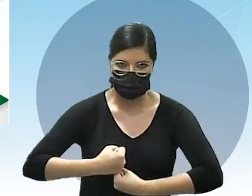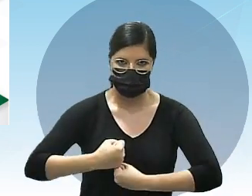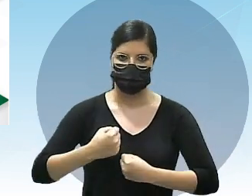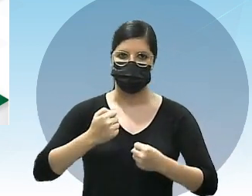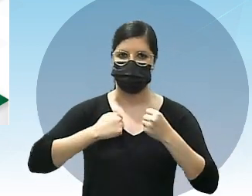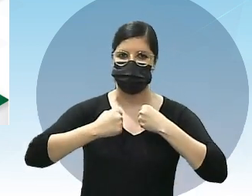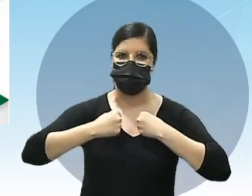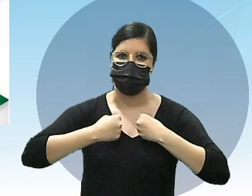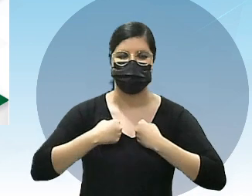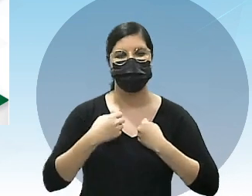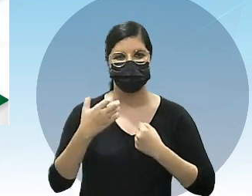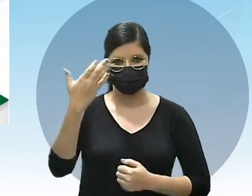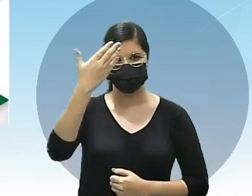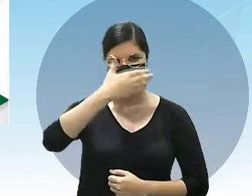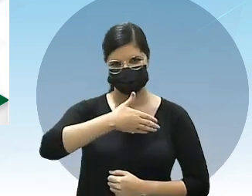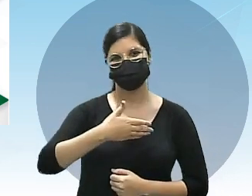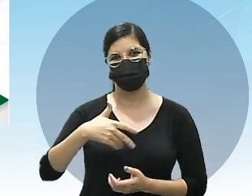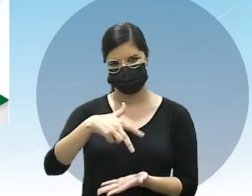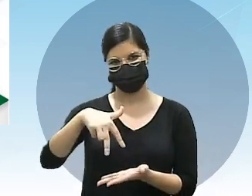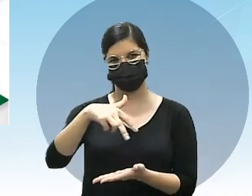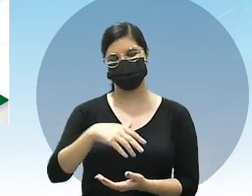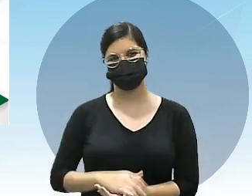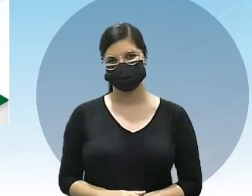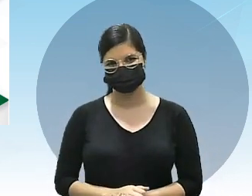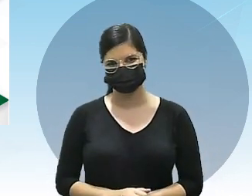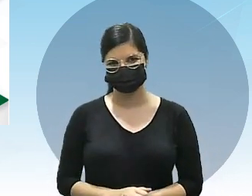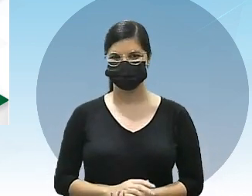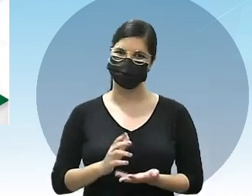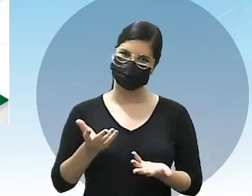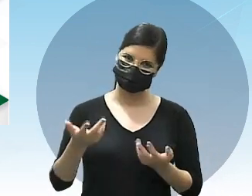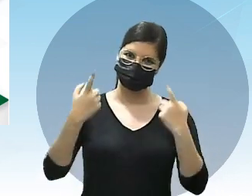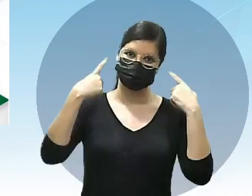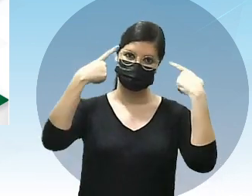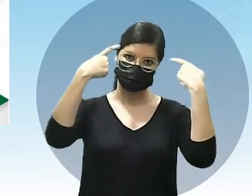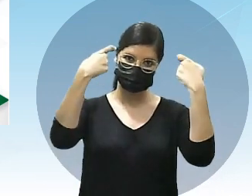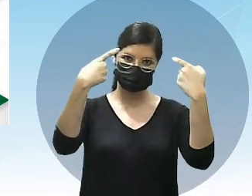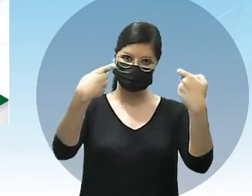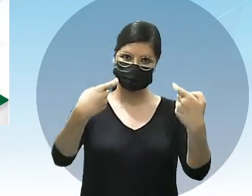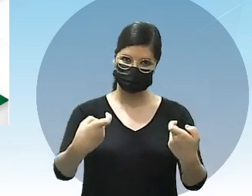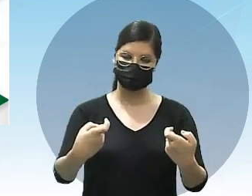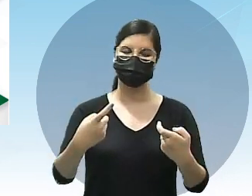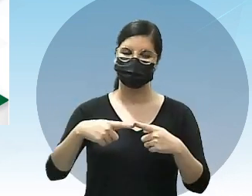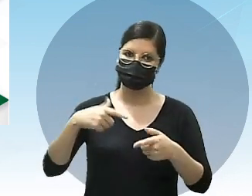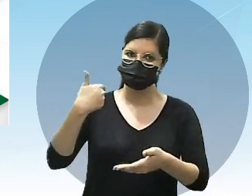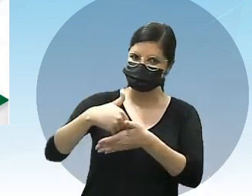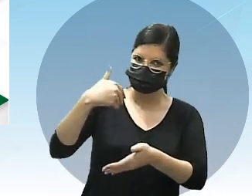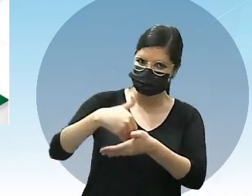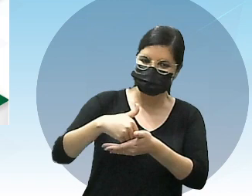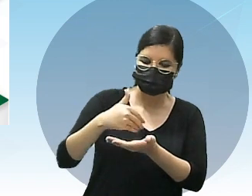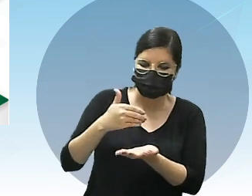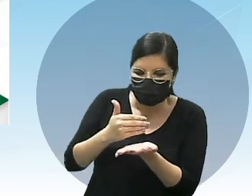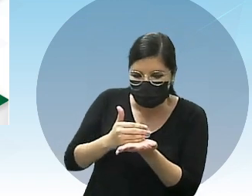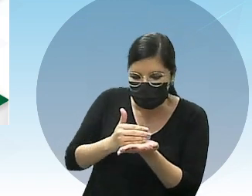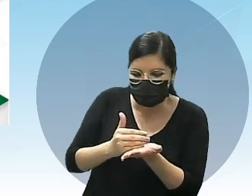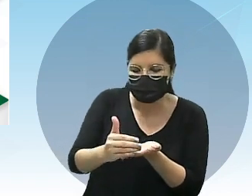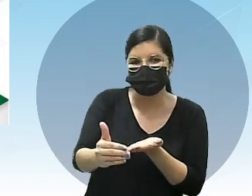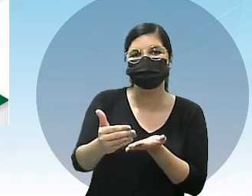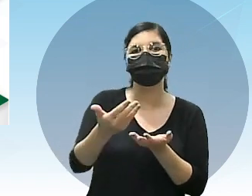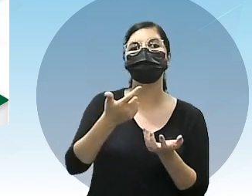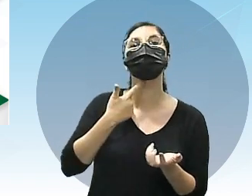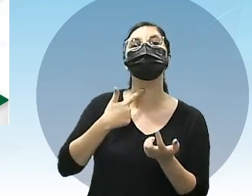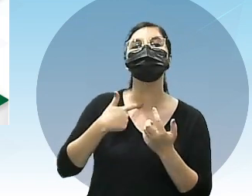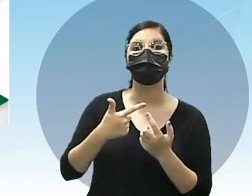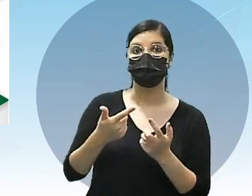bate neles mesmo né é um ritual de dança aqui remete a uma guerra né mas na verdade é um jogo que vai acontecer ali eles estão fazendo